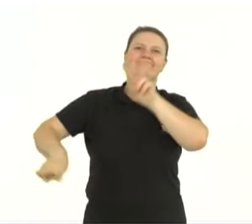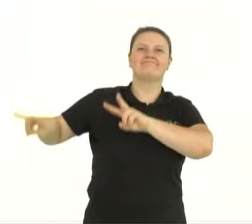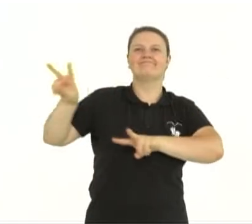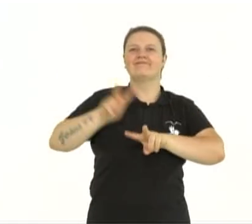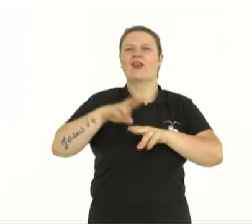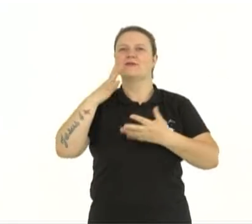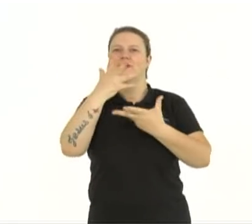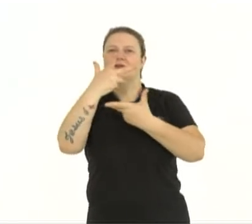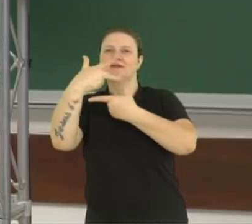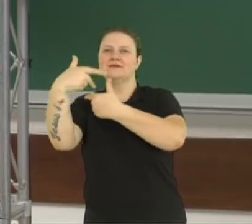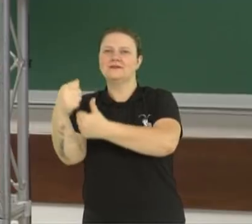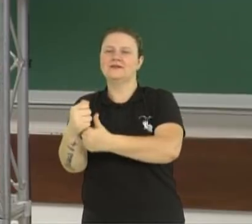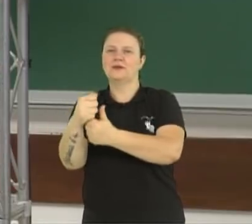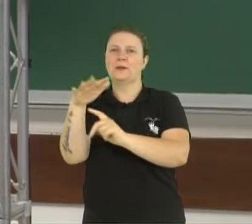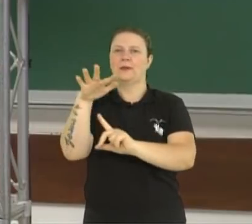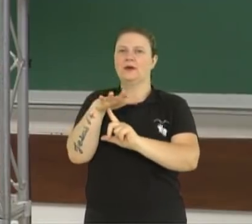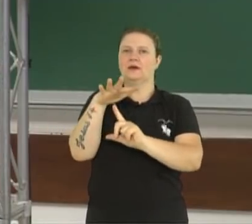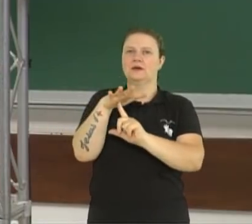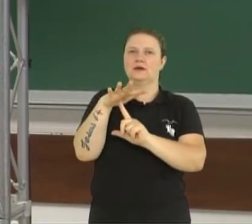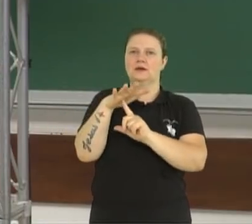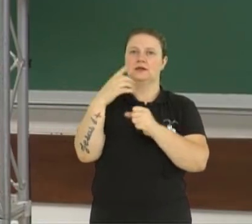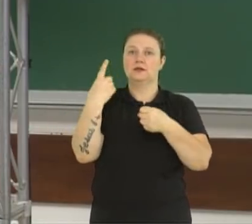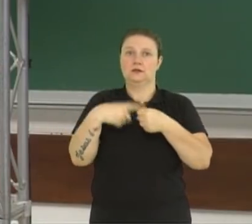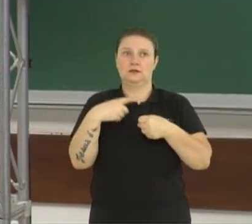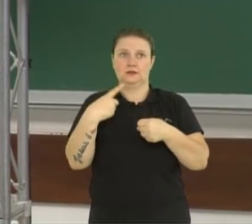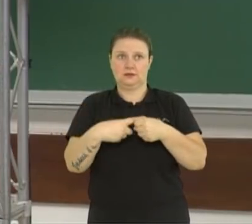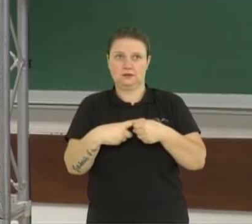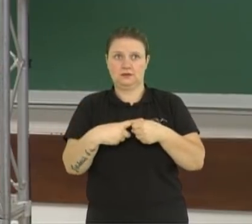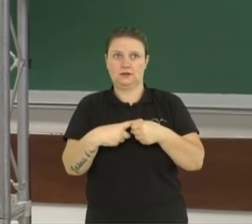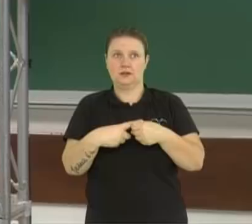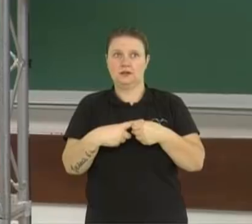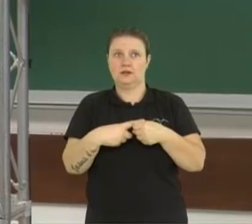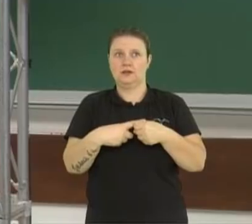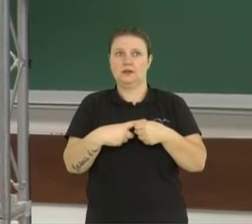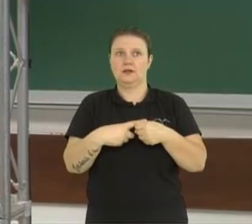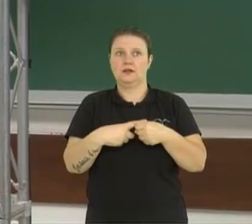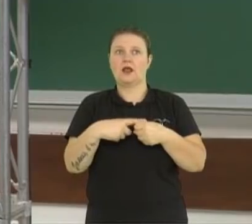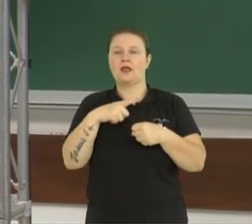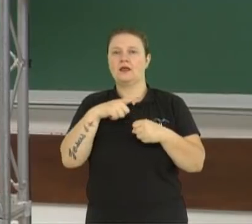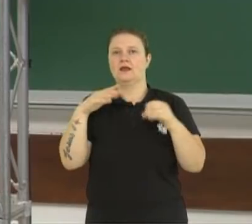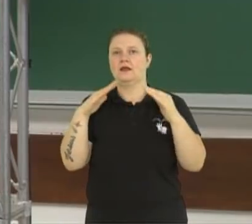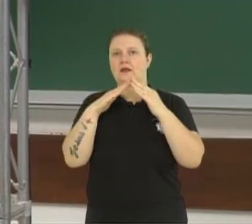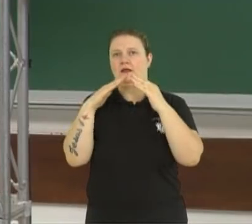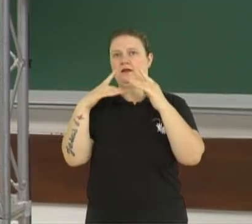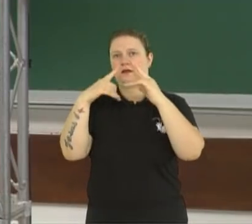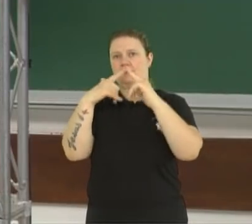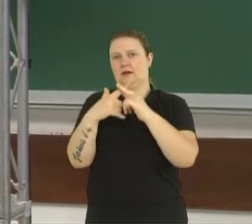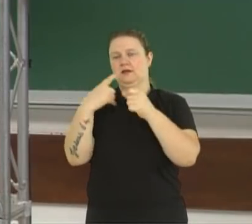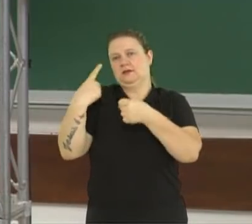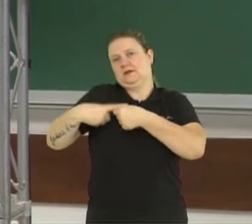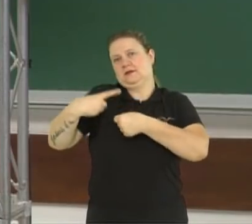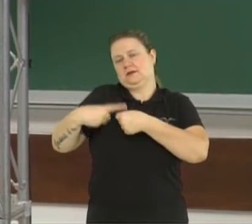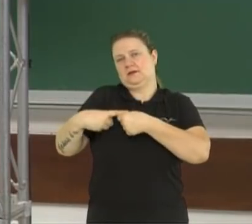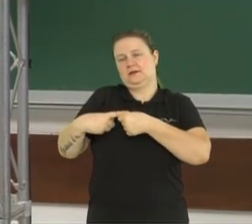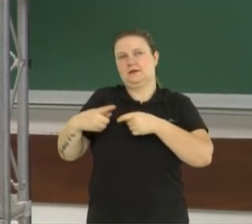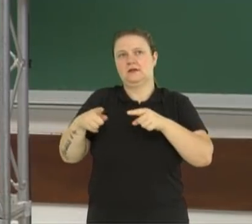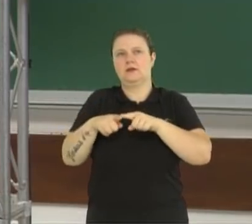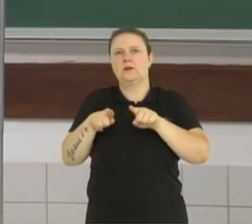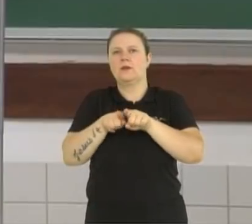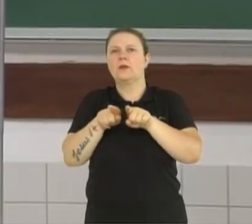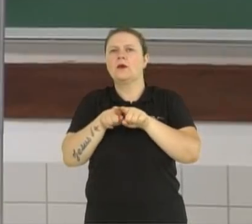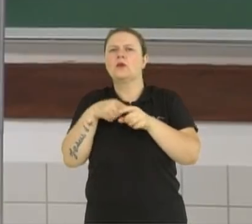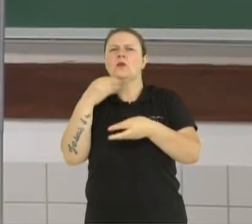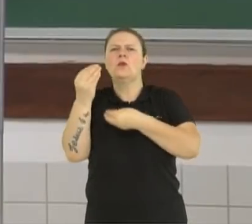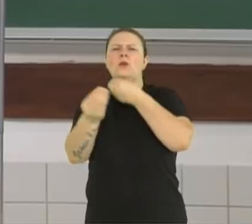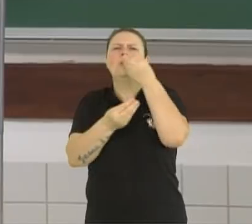Essa aqui em Ribeirão Claro, outra aqui em Jacarezinho, aqui a igreja, né, lá da cidade. E como o nosso Paraná